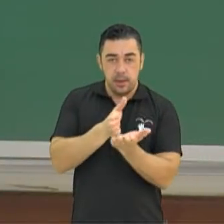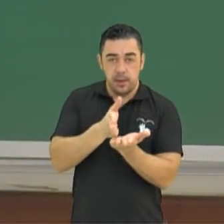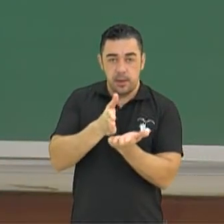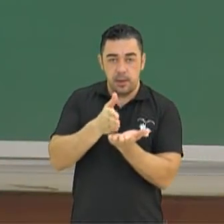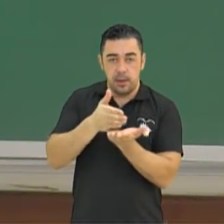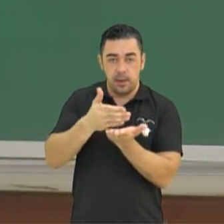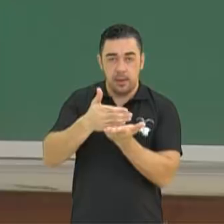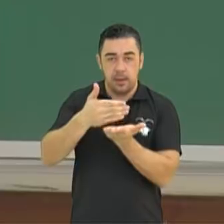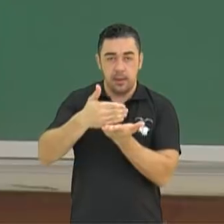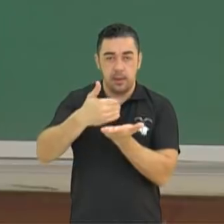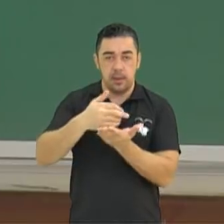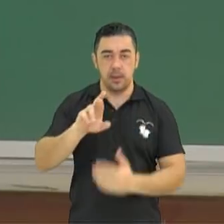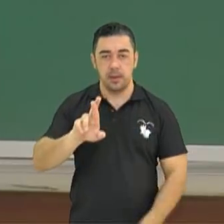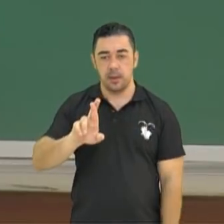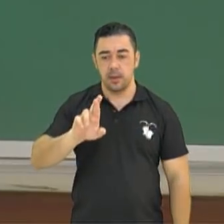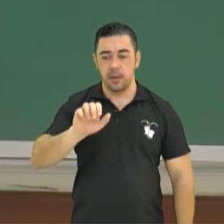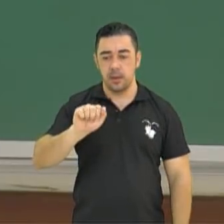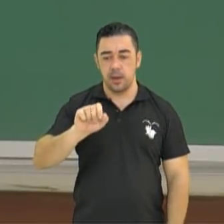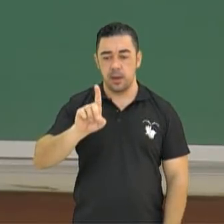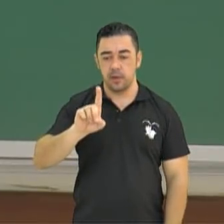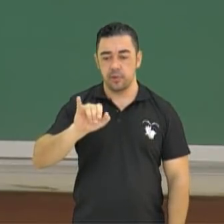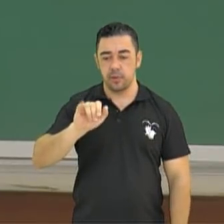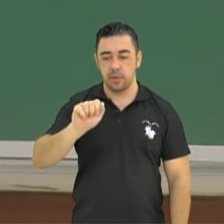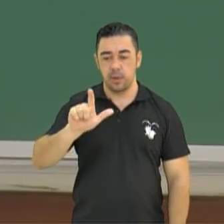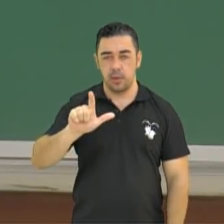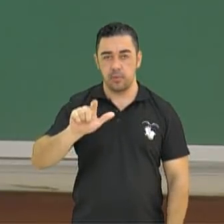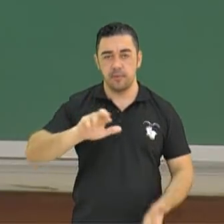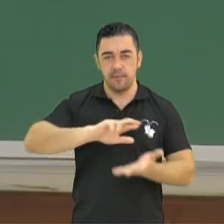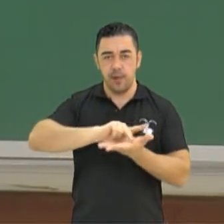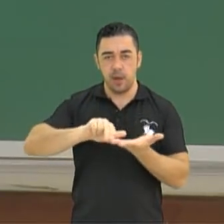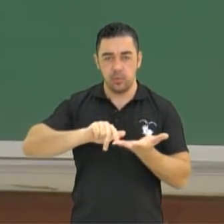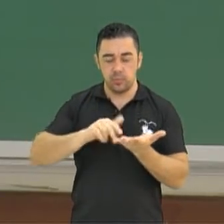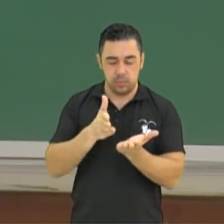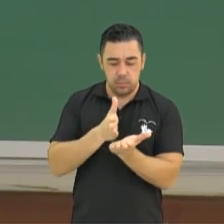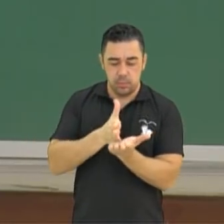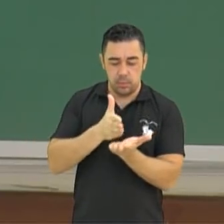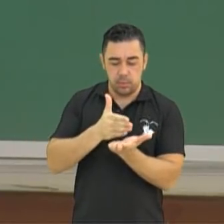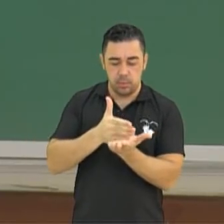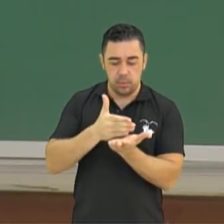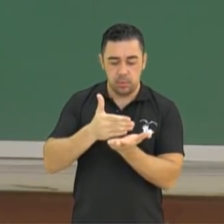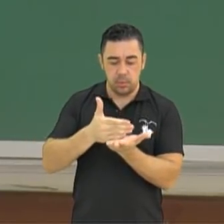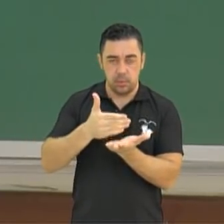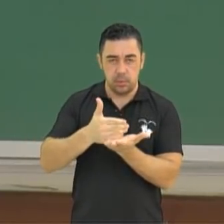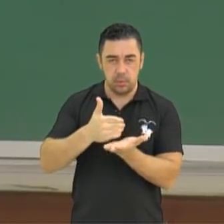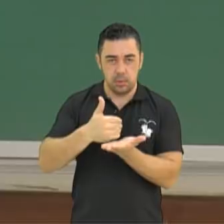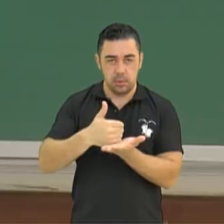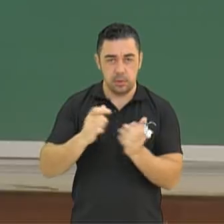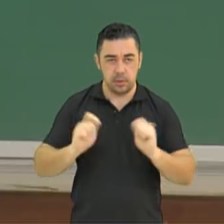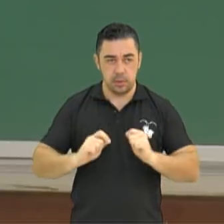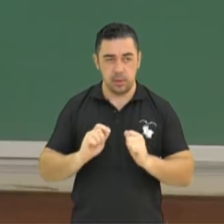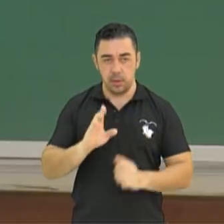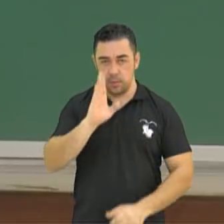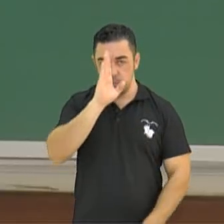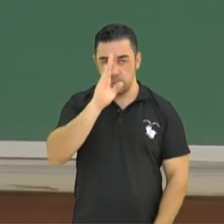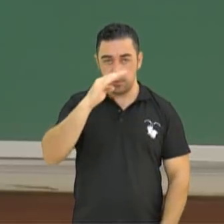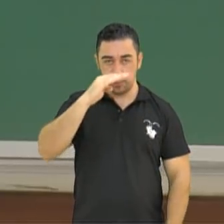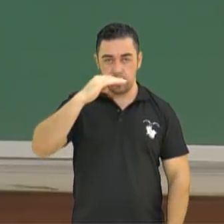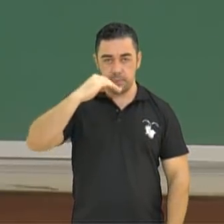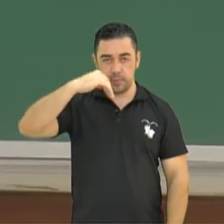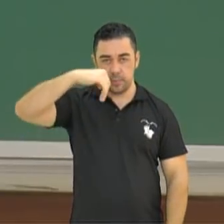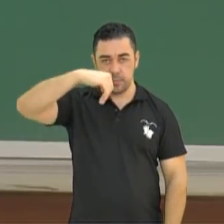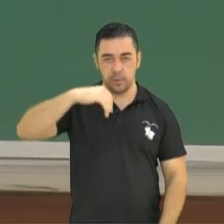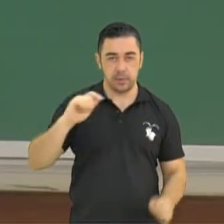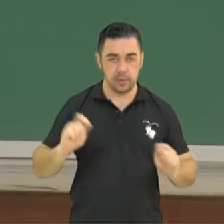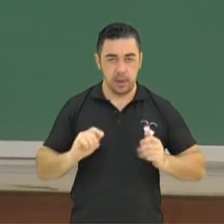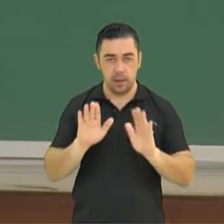Qual que é a diferença? Você está vendo aqui comigo que eu tenho mais de uma possibilidade de dividir o corpo do animal no meio e ele ficar com